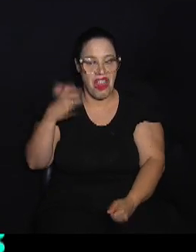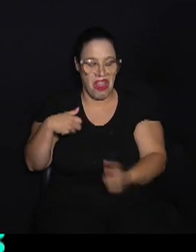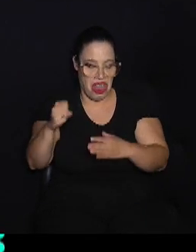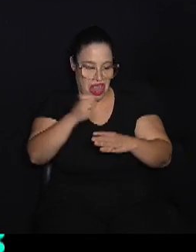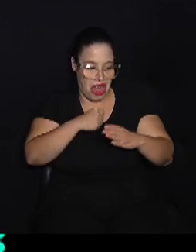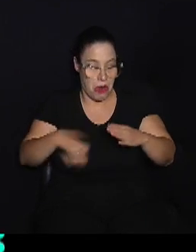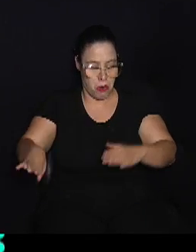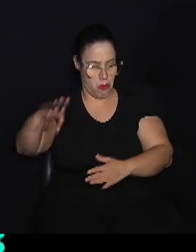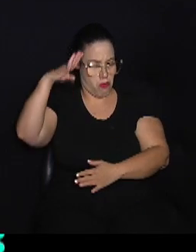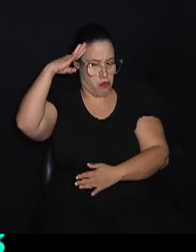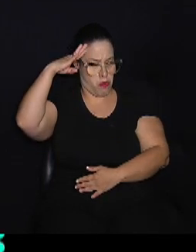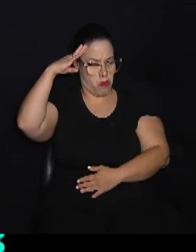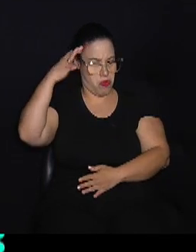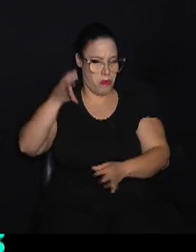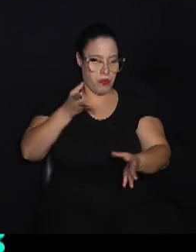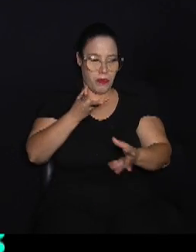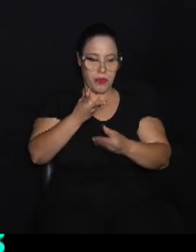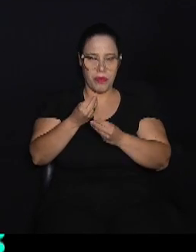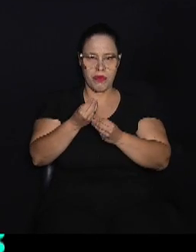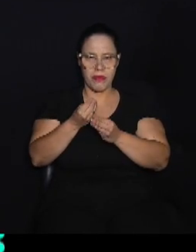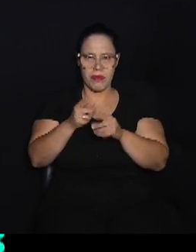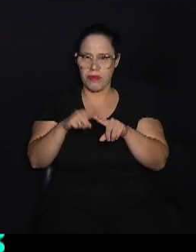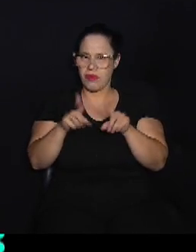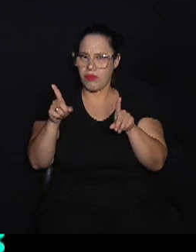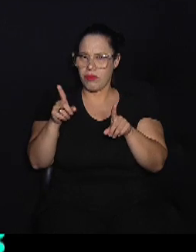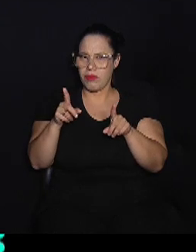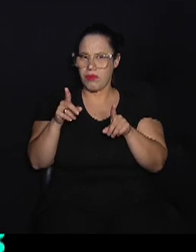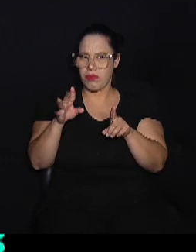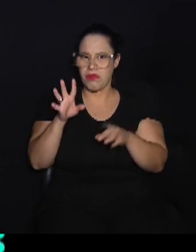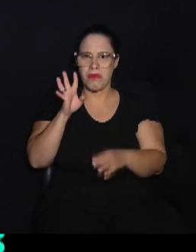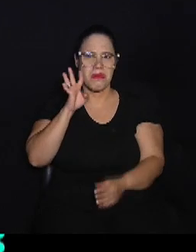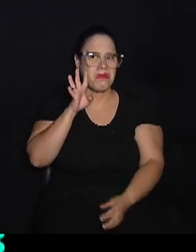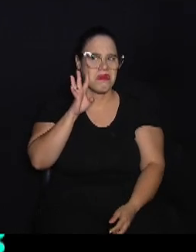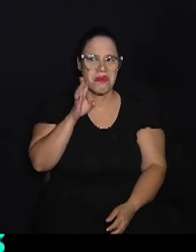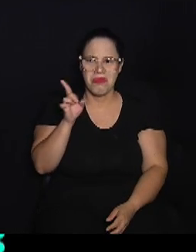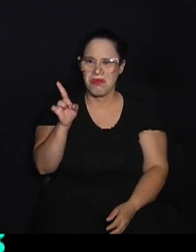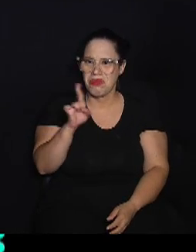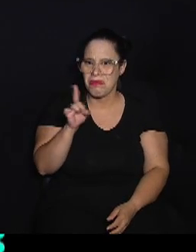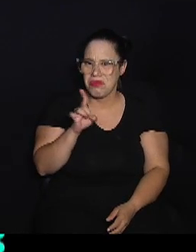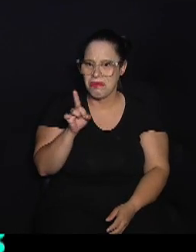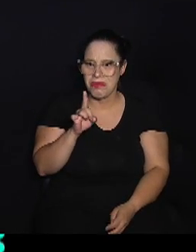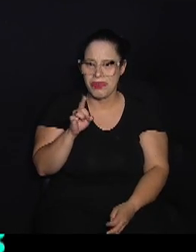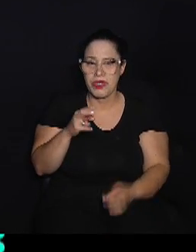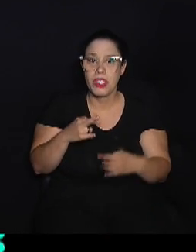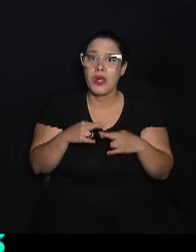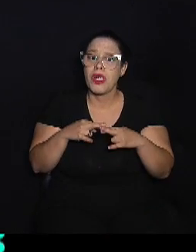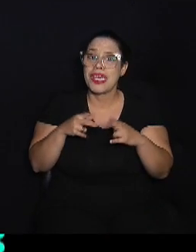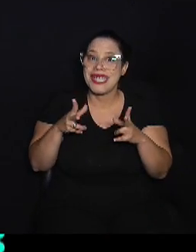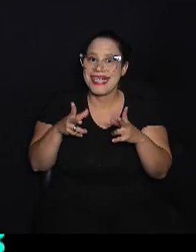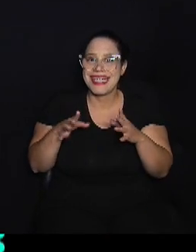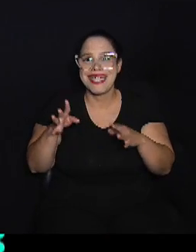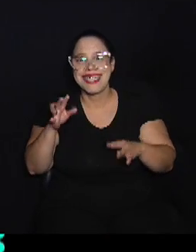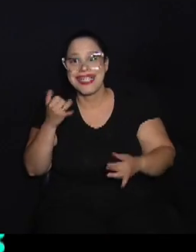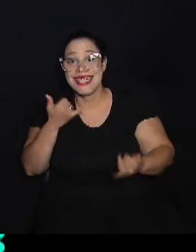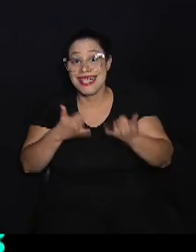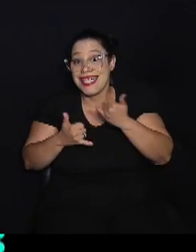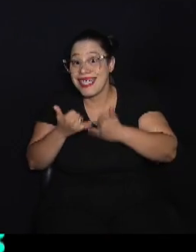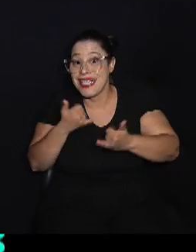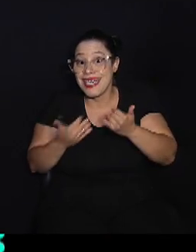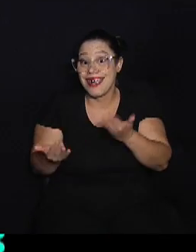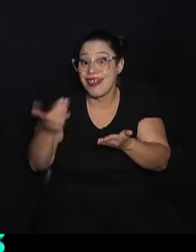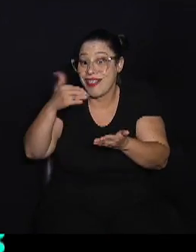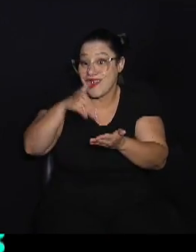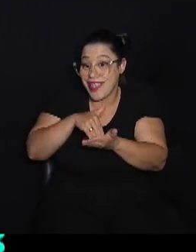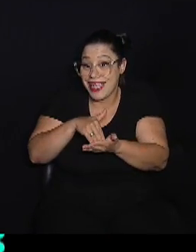de soldado, de tecelã. Mas não como você está acostumado a ouvir, não. De uma maneira diferente e divertida. Vem com a